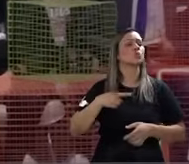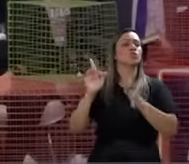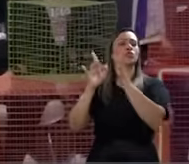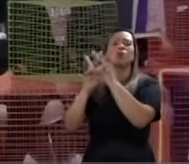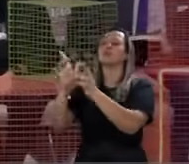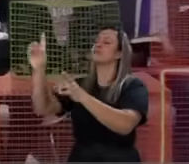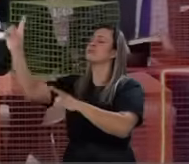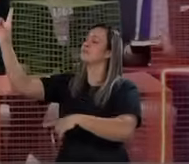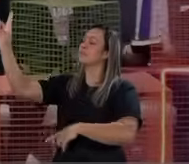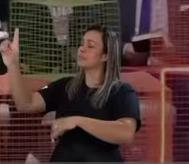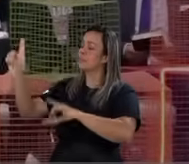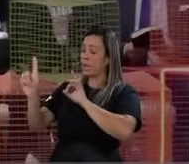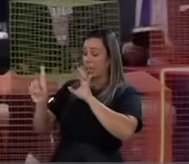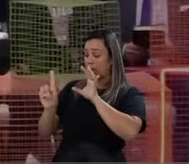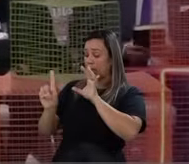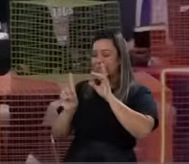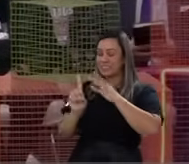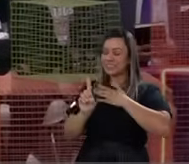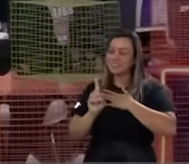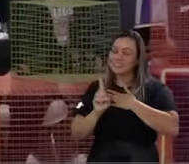Precioso.